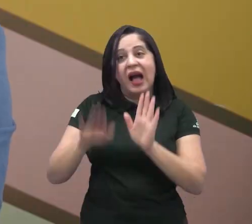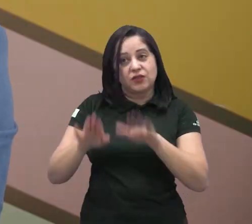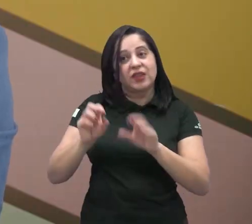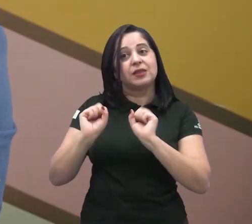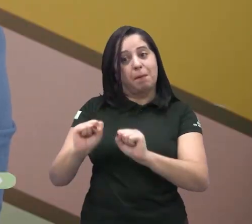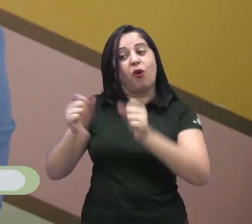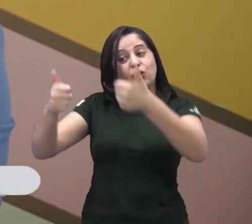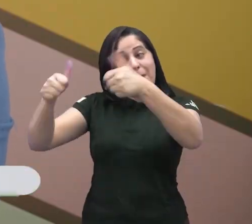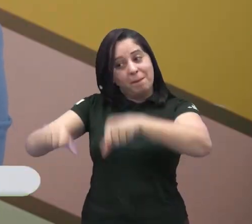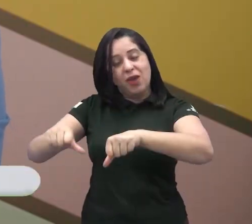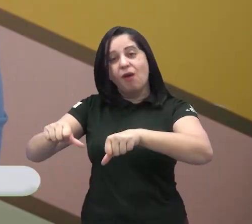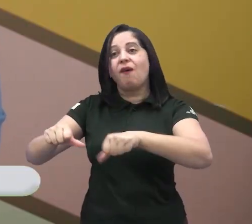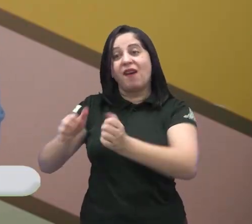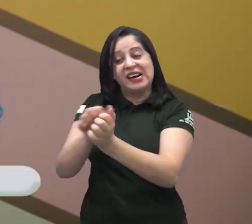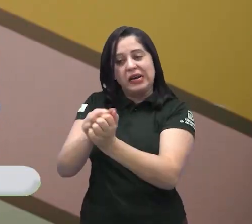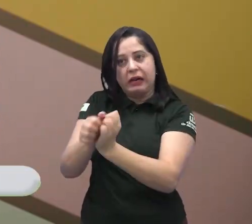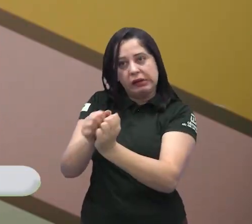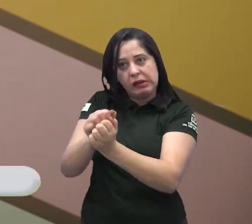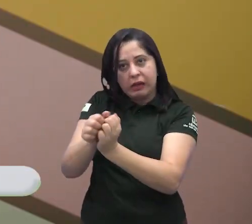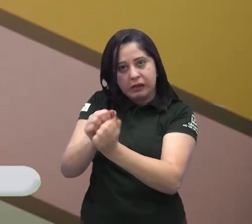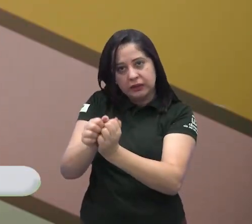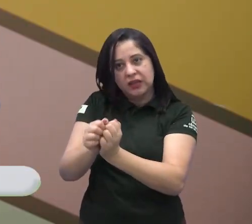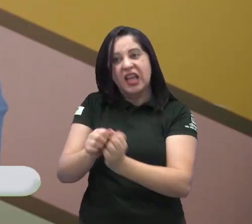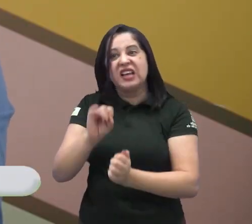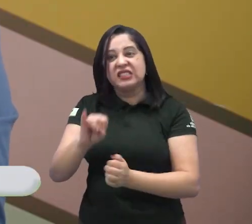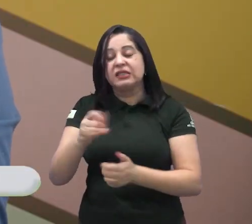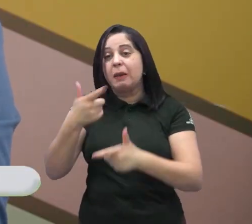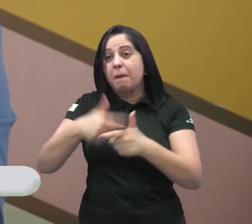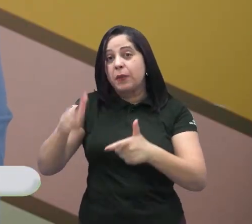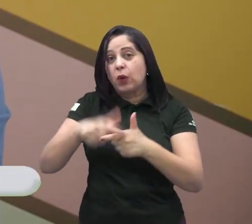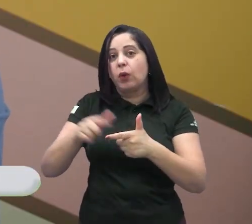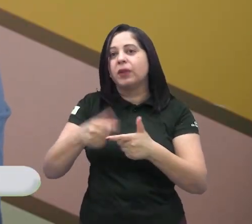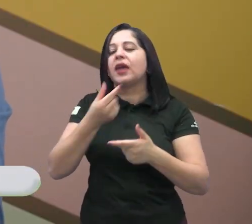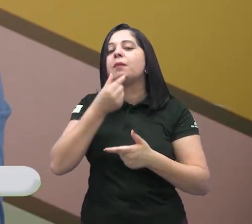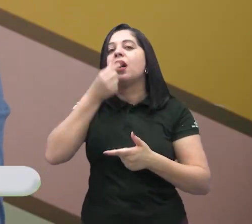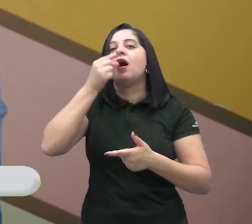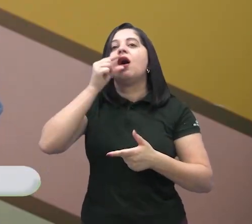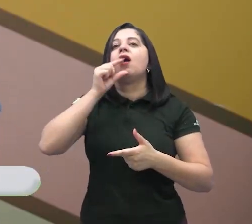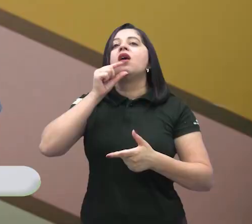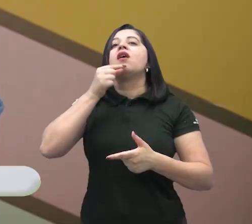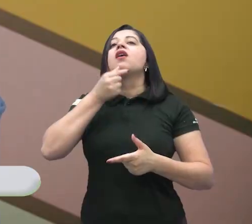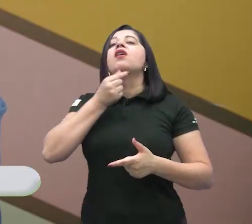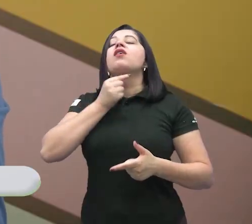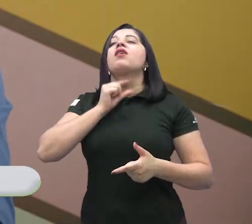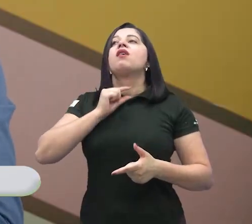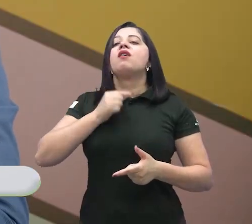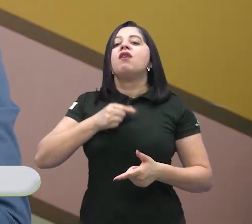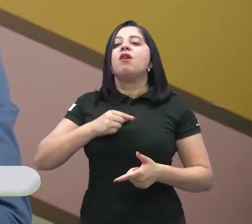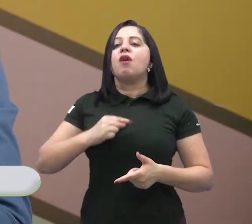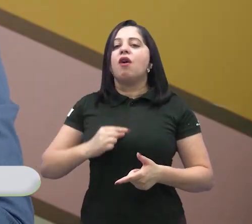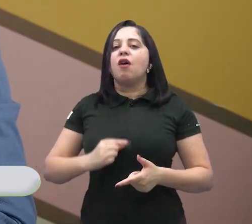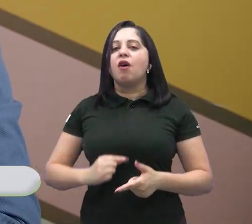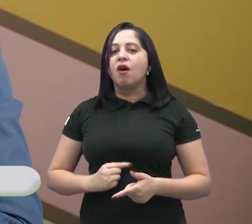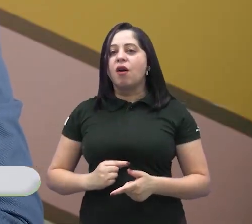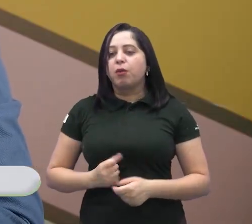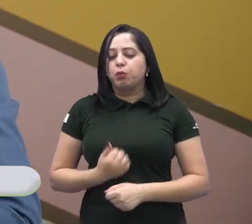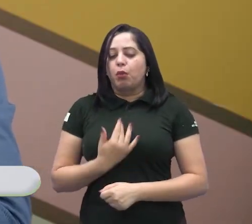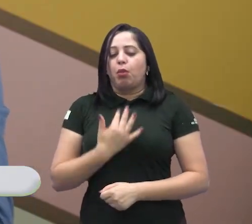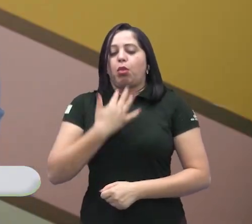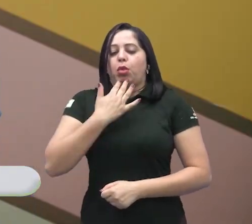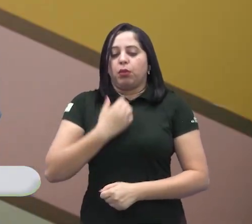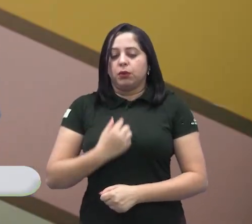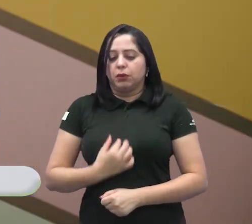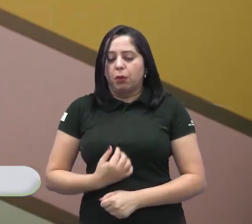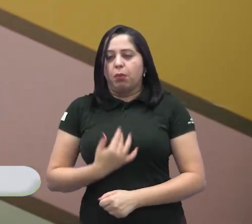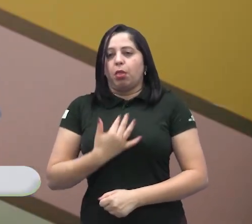aumentam o bruxismo. Então ele precisa cuidar disso. Problemas gástricos, intestinais, tudo que